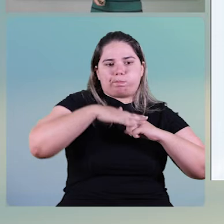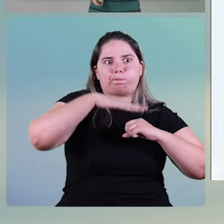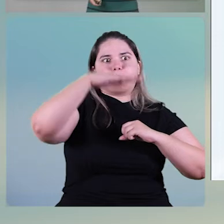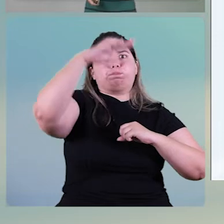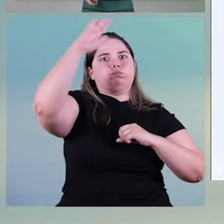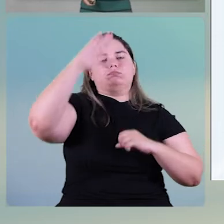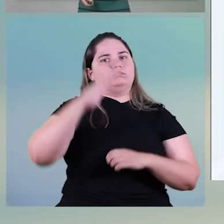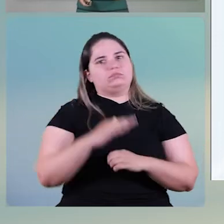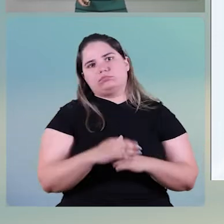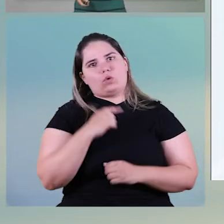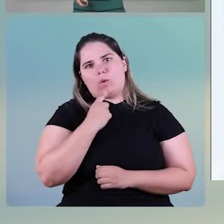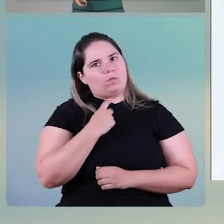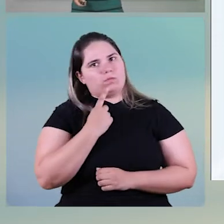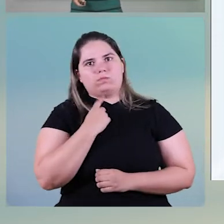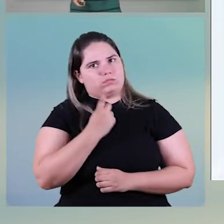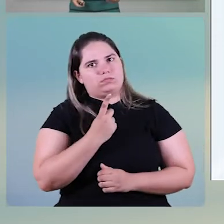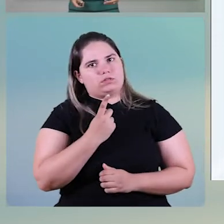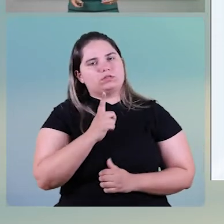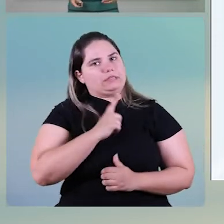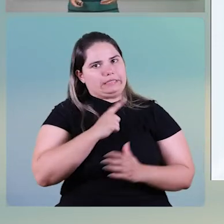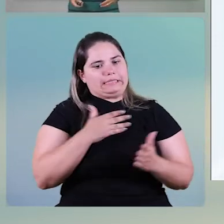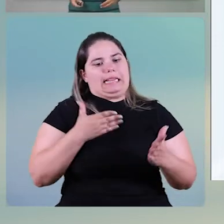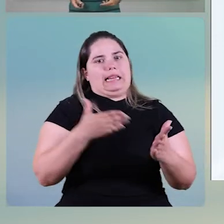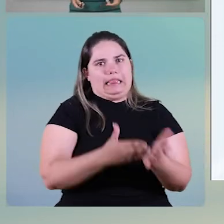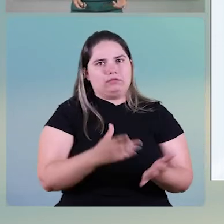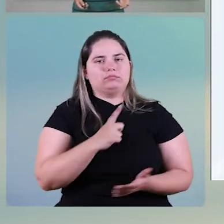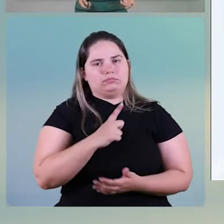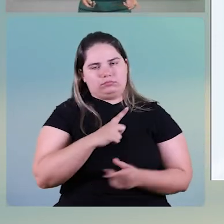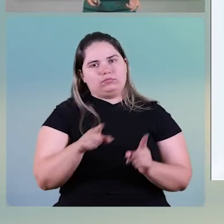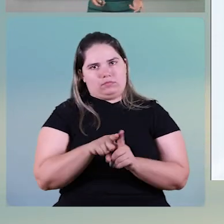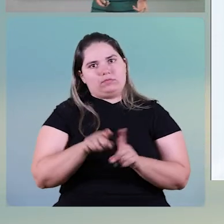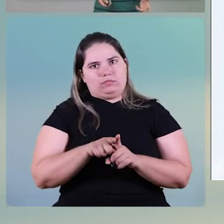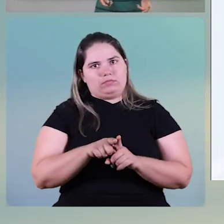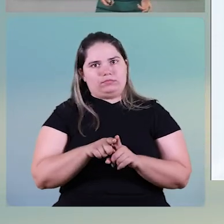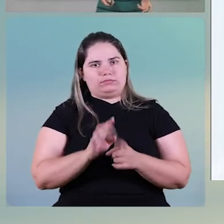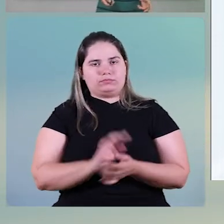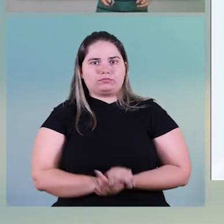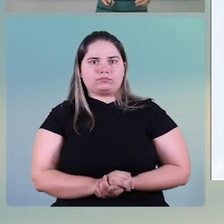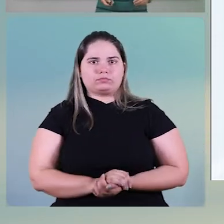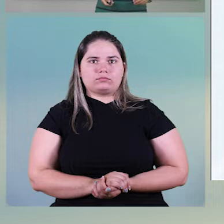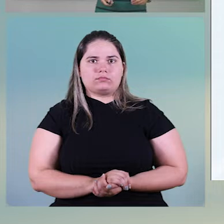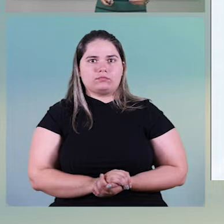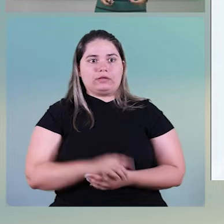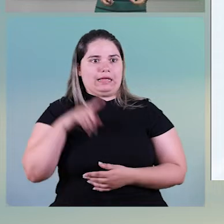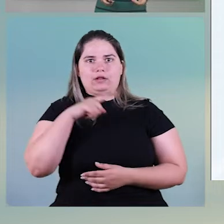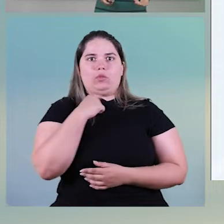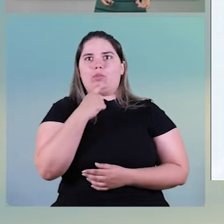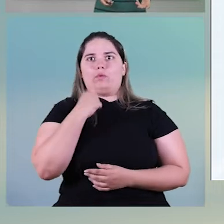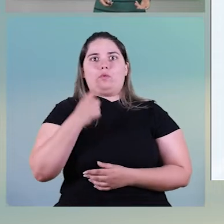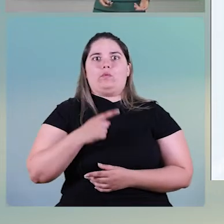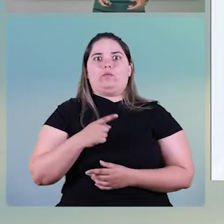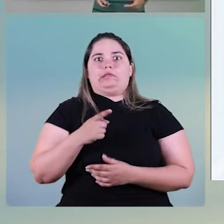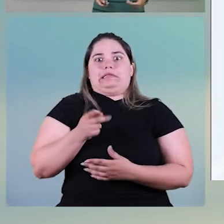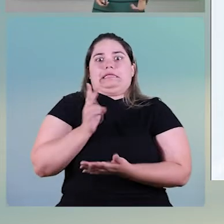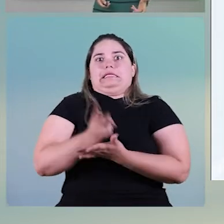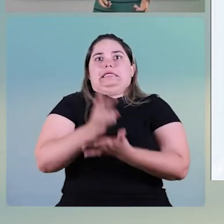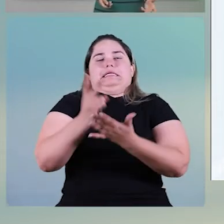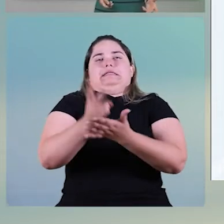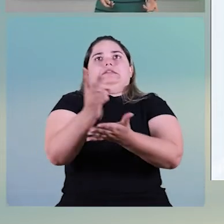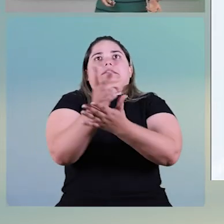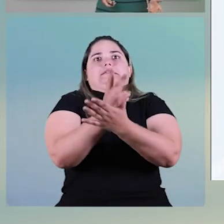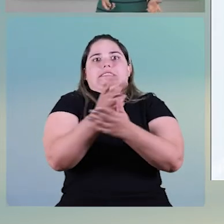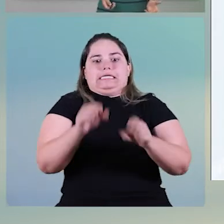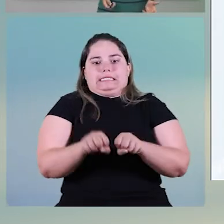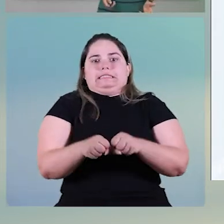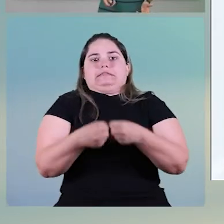de deslizamento entre a caixa e a superfície também aumenta, né? Não, ela não vai conseguir resistir a esse puxão de